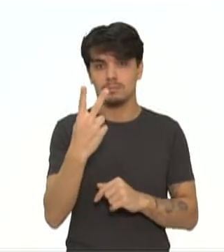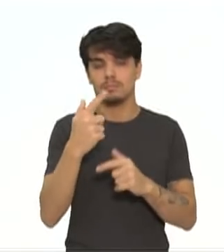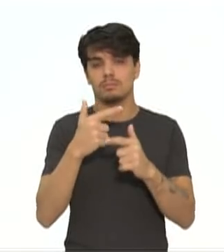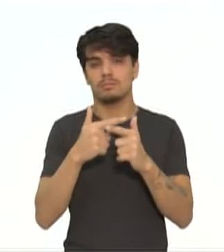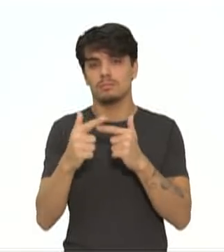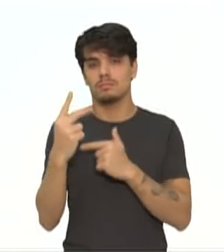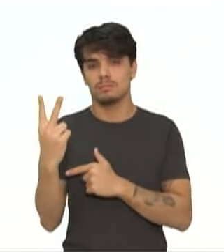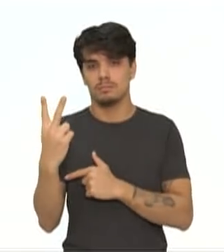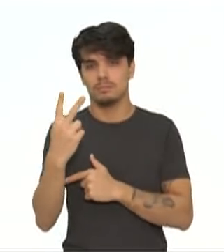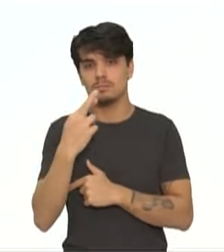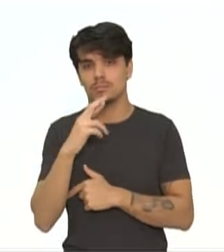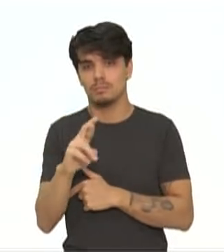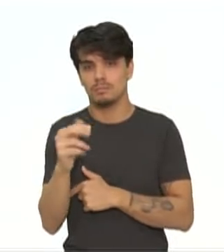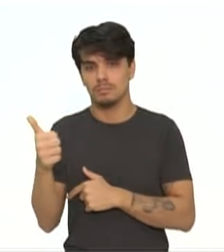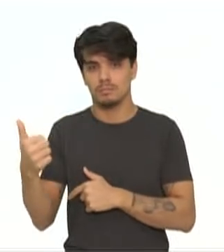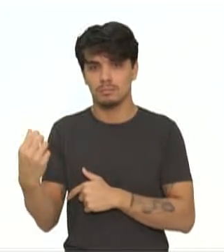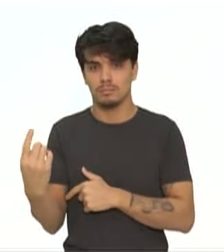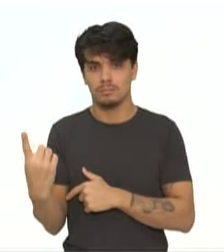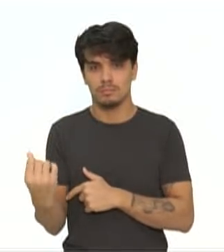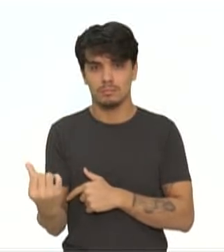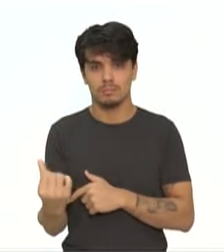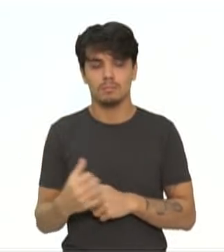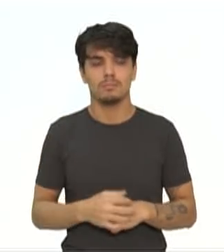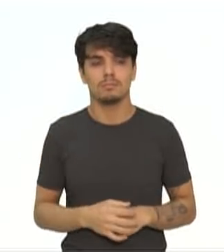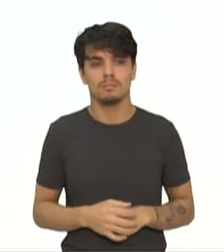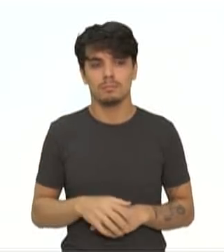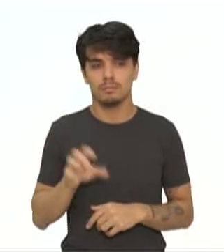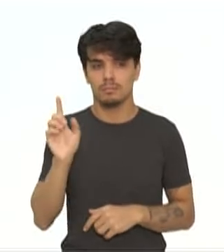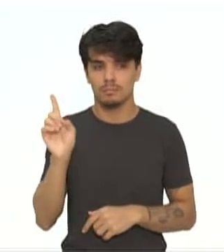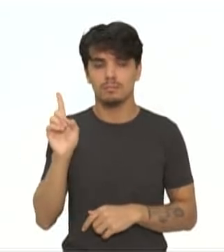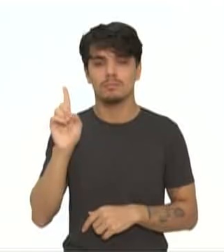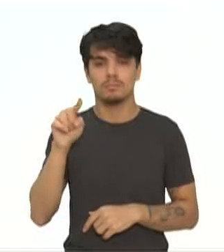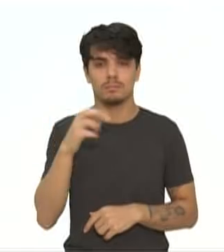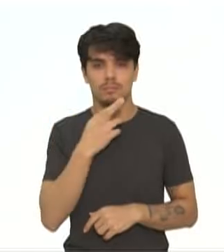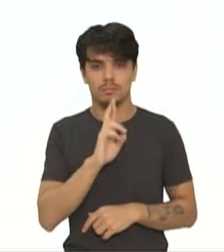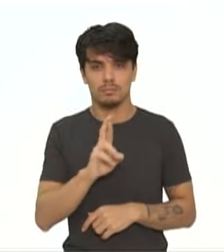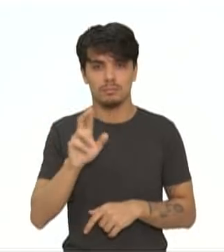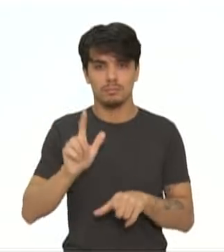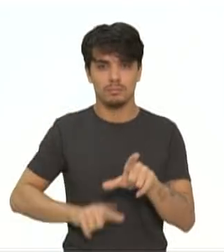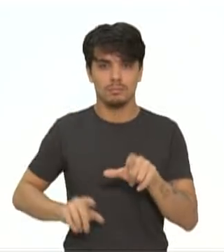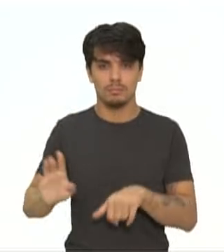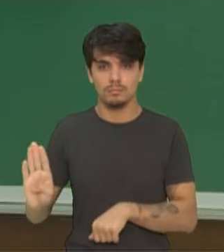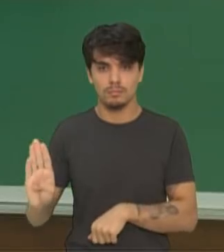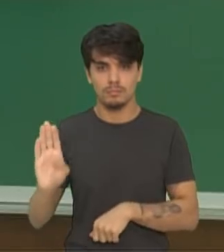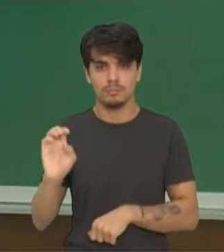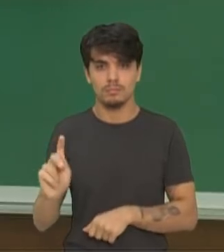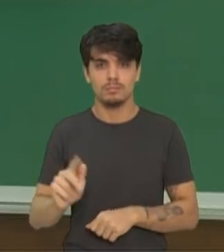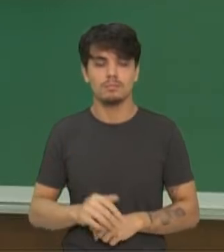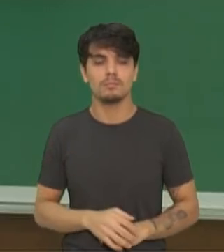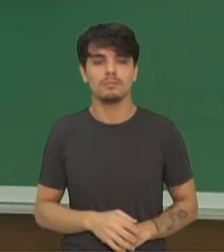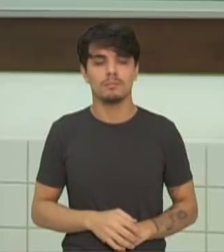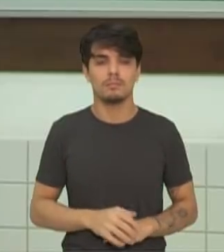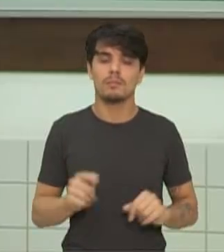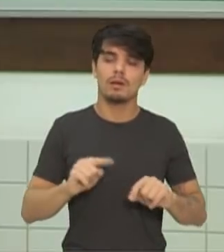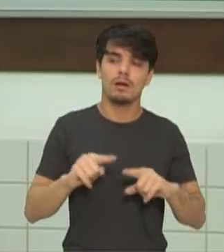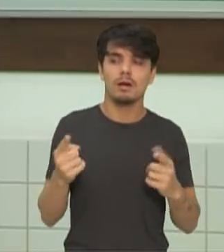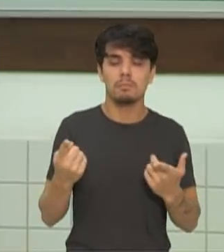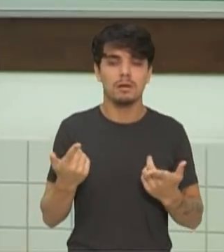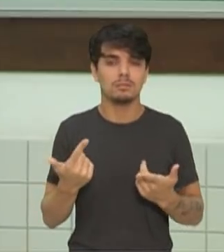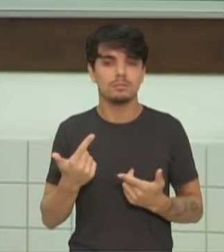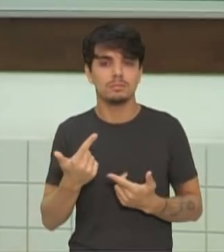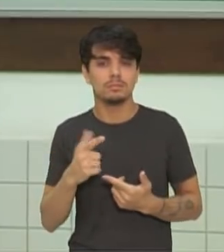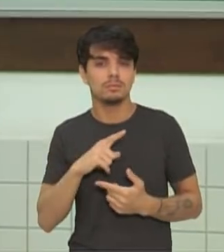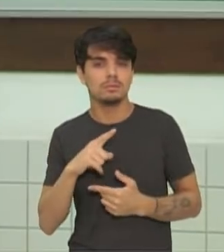deu 16. Então, esse seria o nosso resultado da letra B, tá? Ah, professor, mas e se a